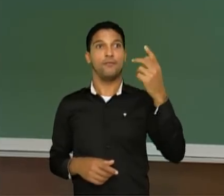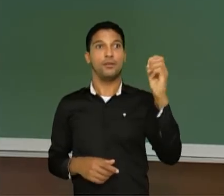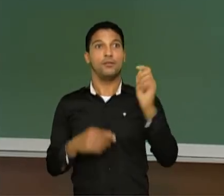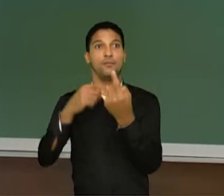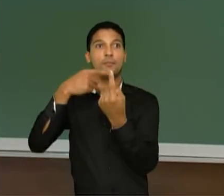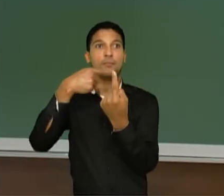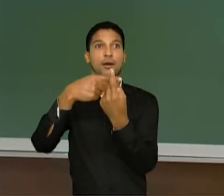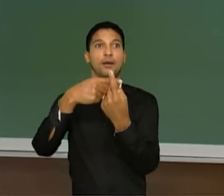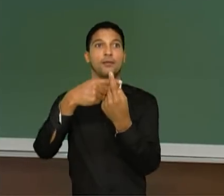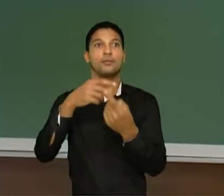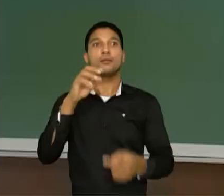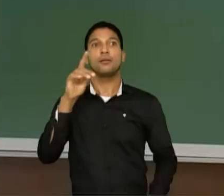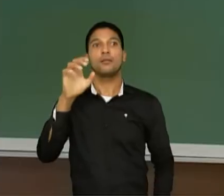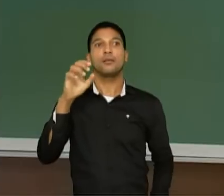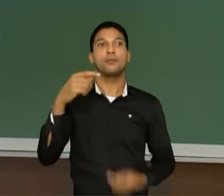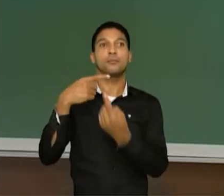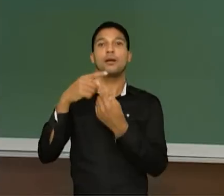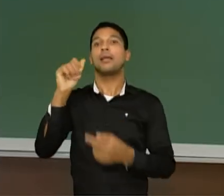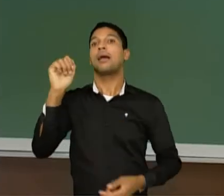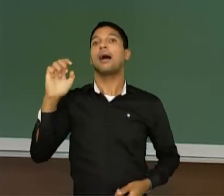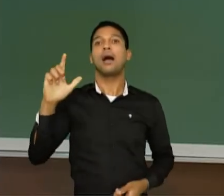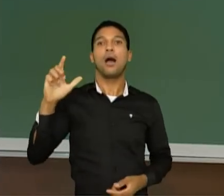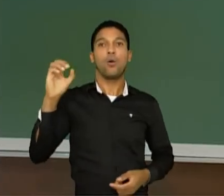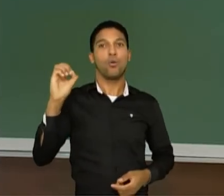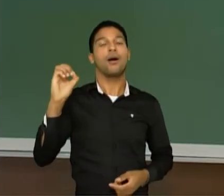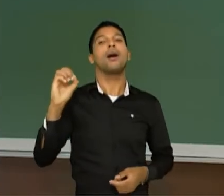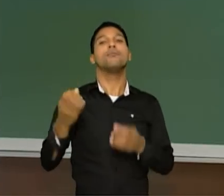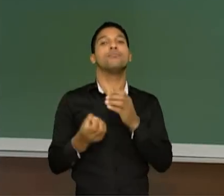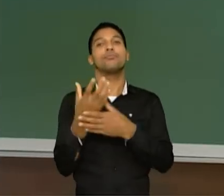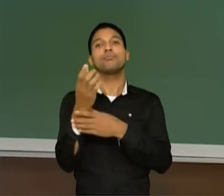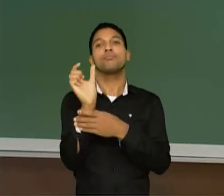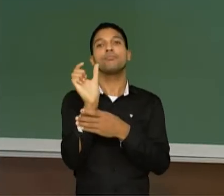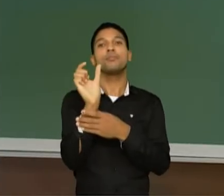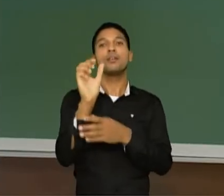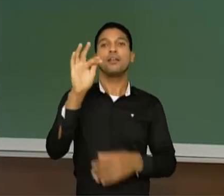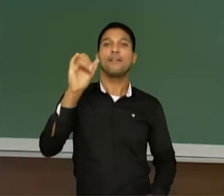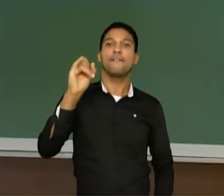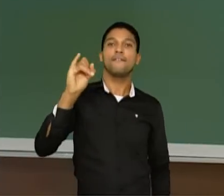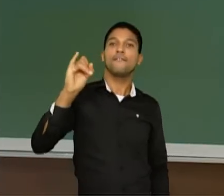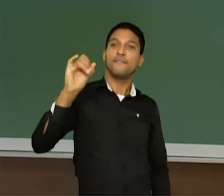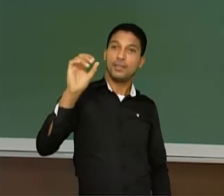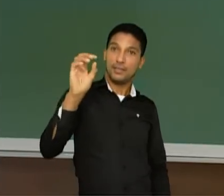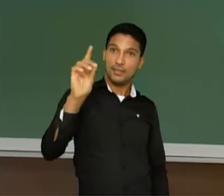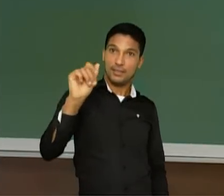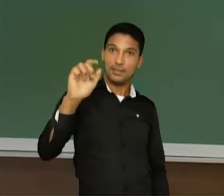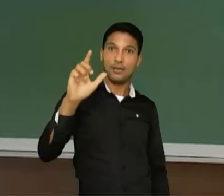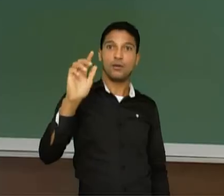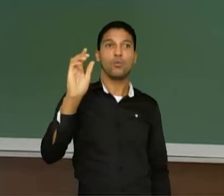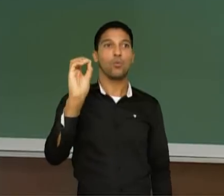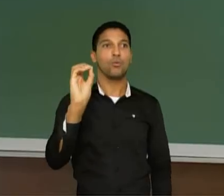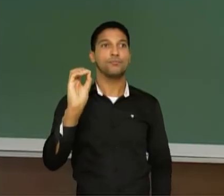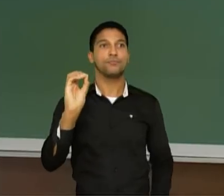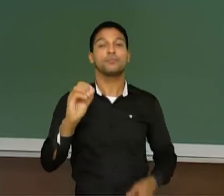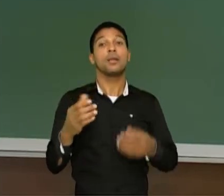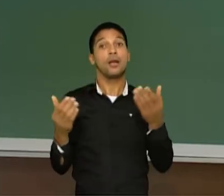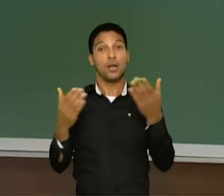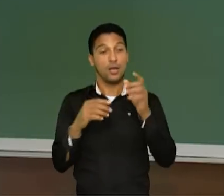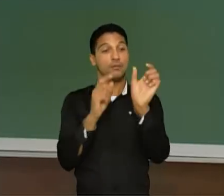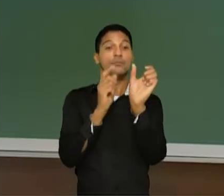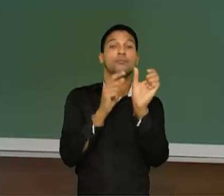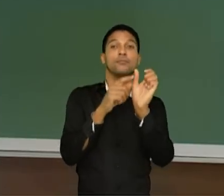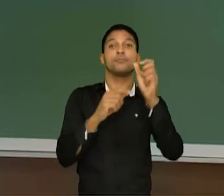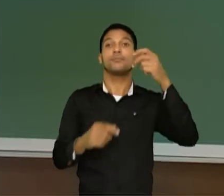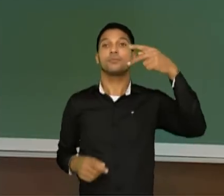né? Pernalta veio de perna alta, né? Foi eliminado ali uma das letras As, né? E aí a gente tem